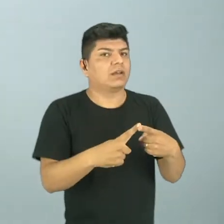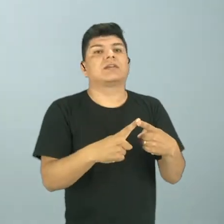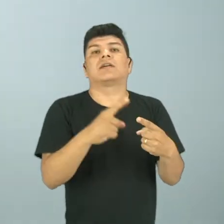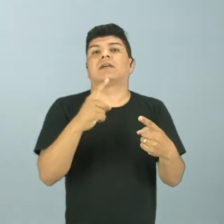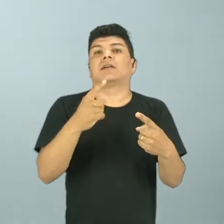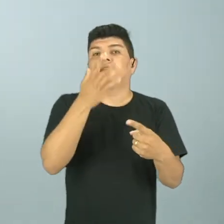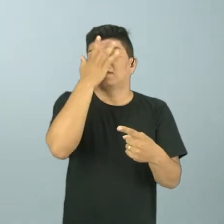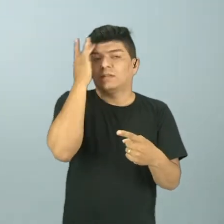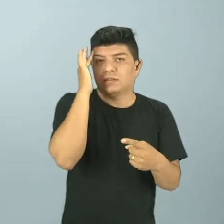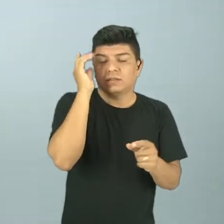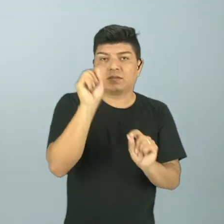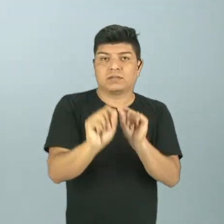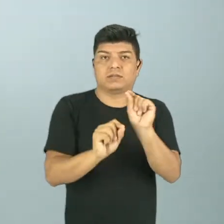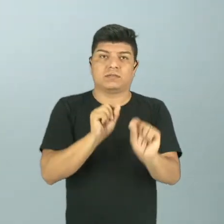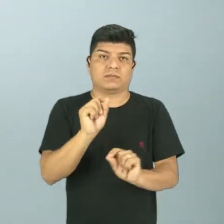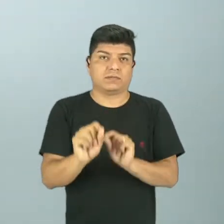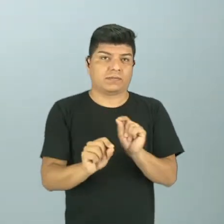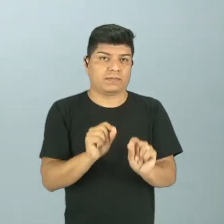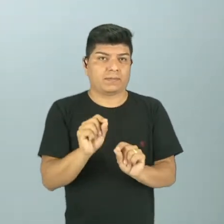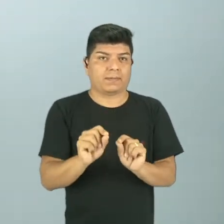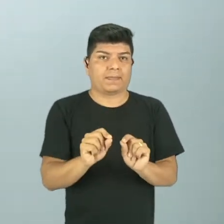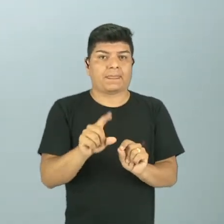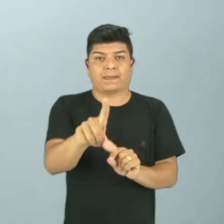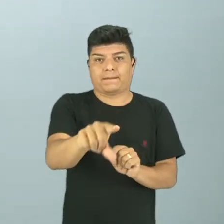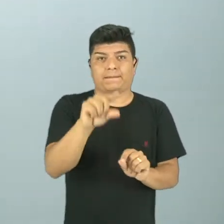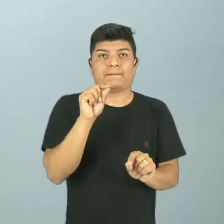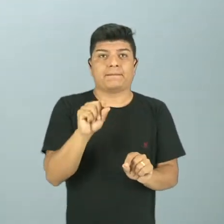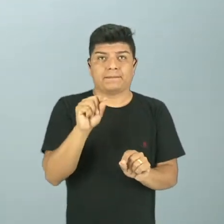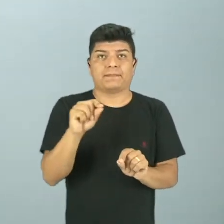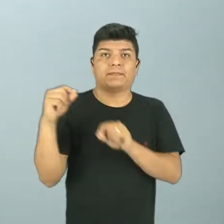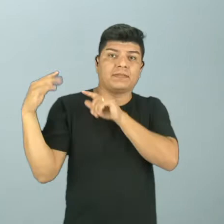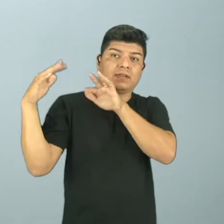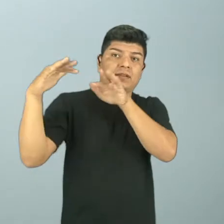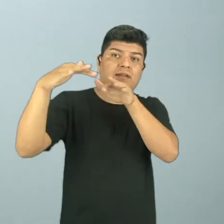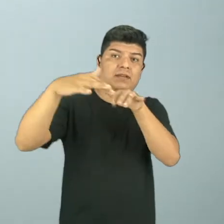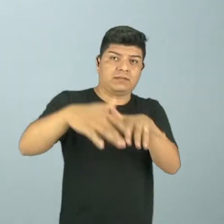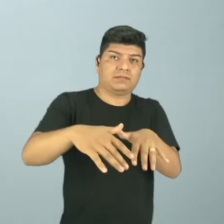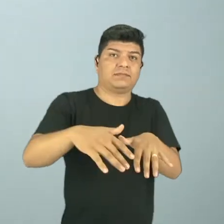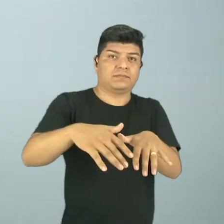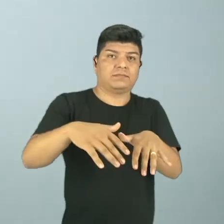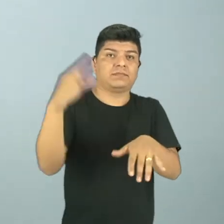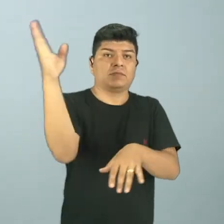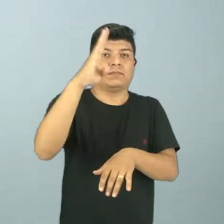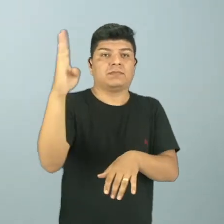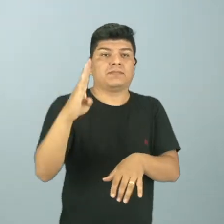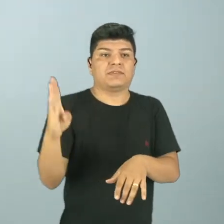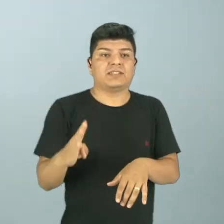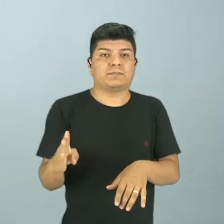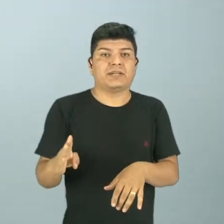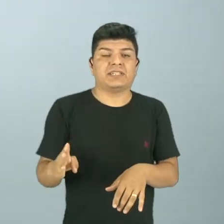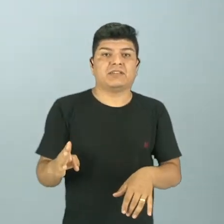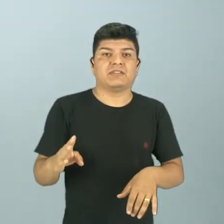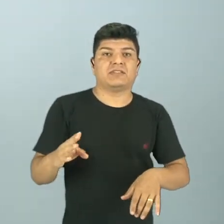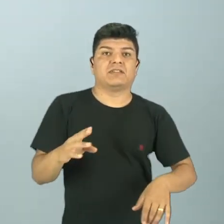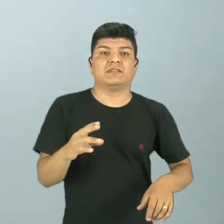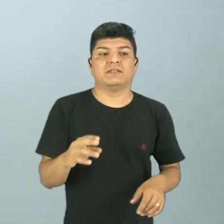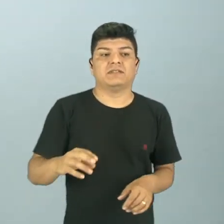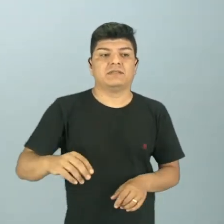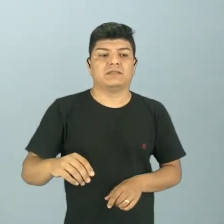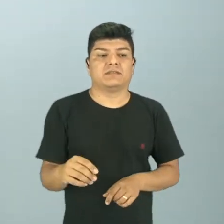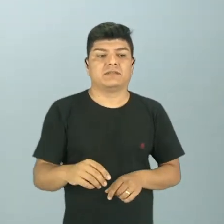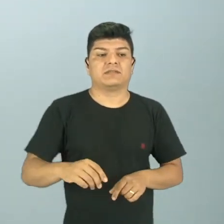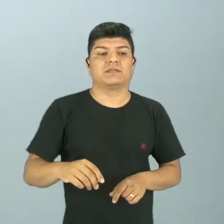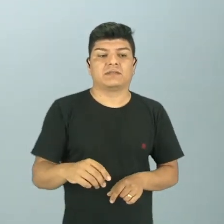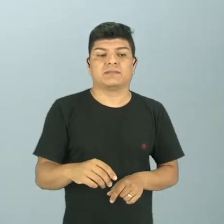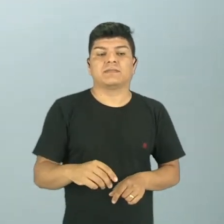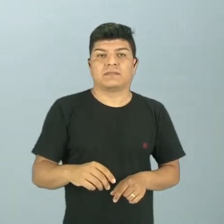dessa galera ter sido preferencial para vir trabalhar aqui no Brasil. Esse trabalho, né, esse